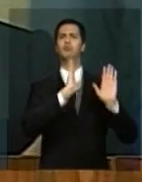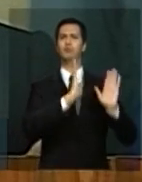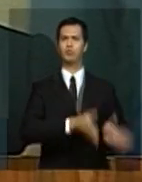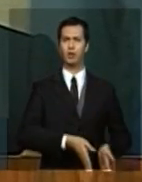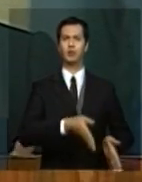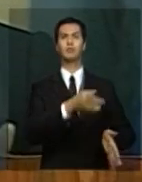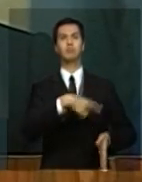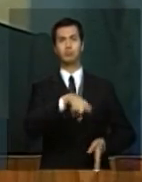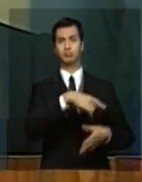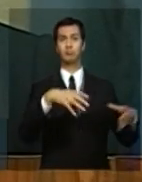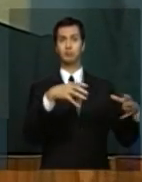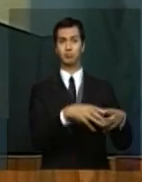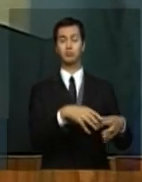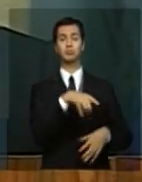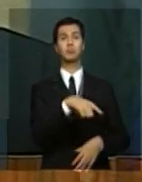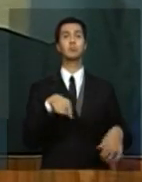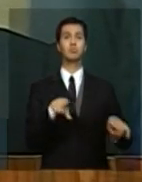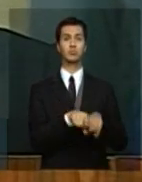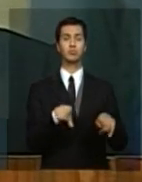desta perspectiva